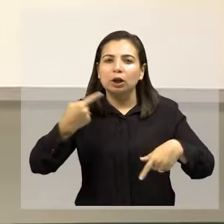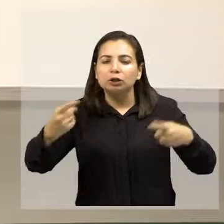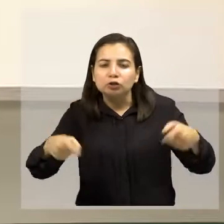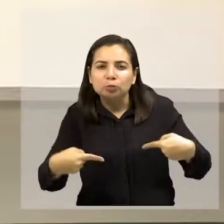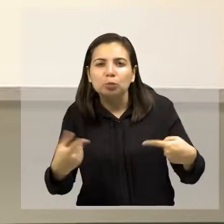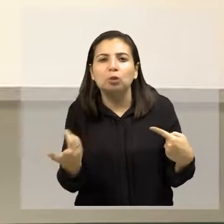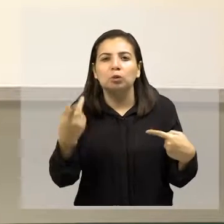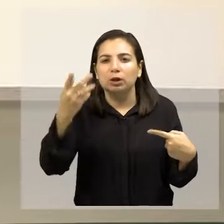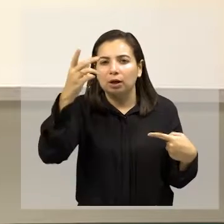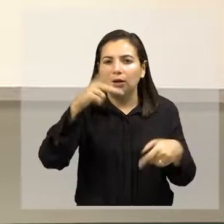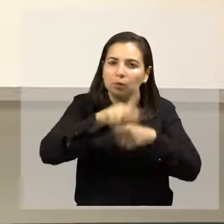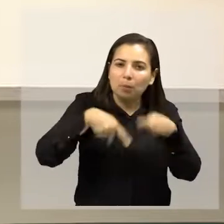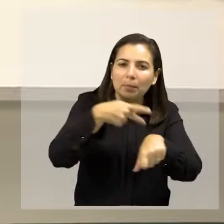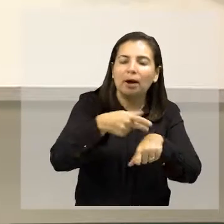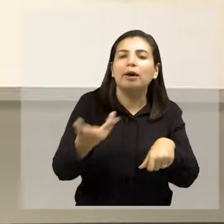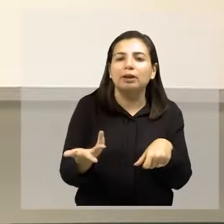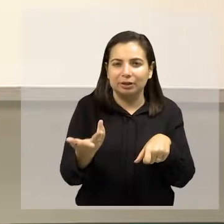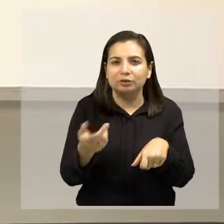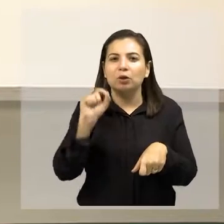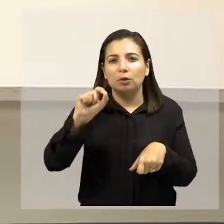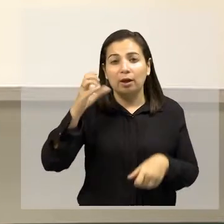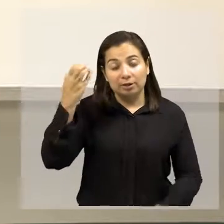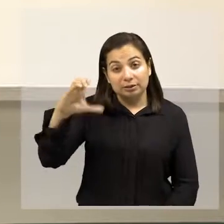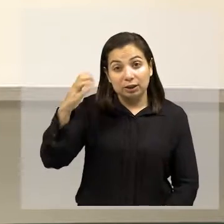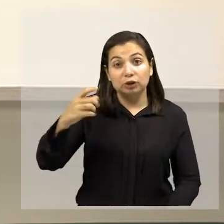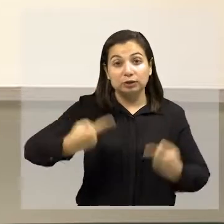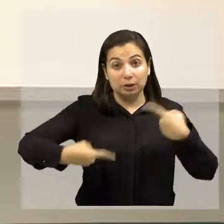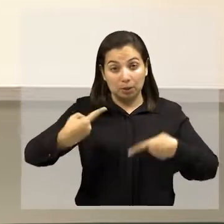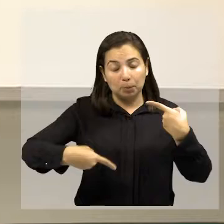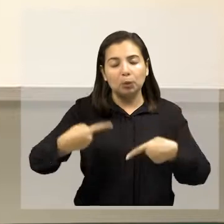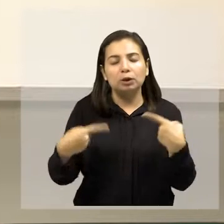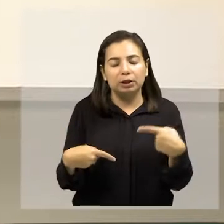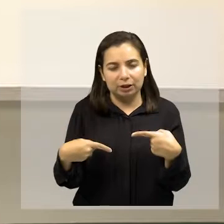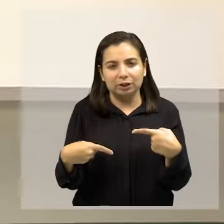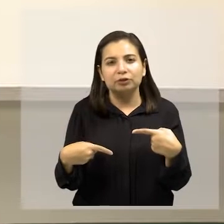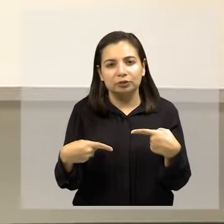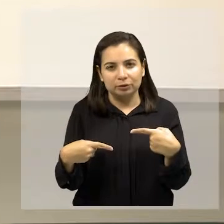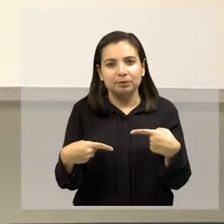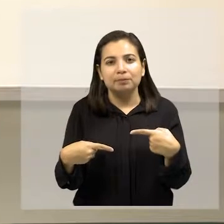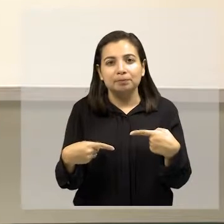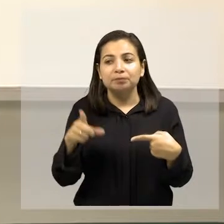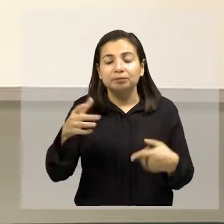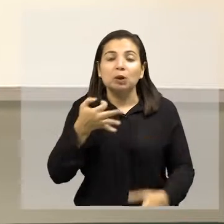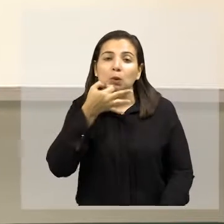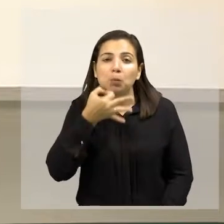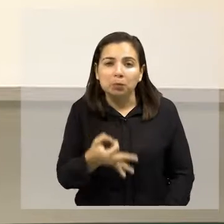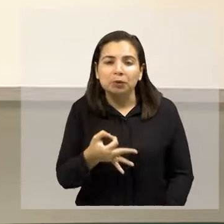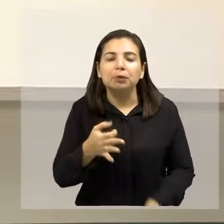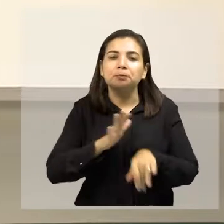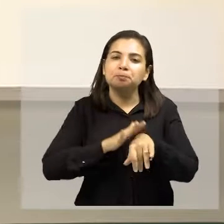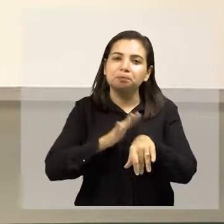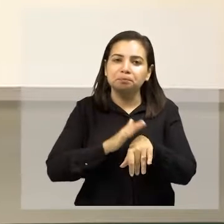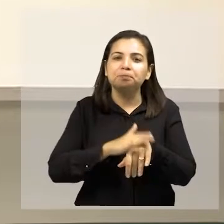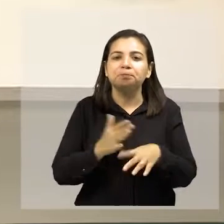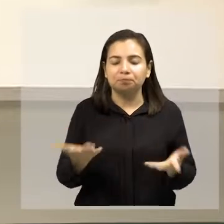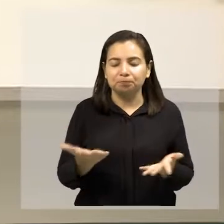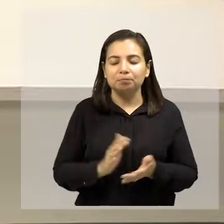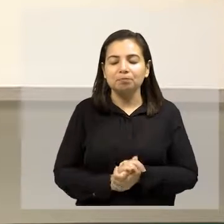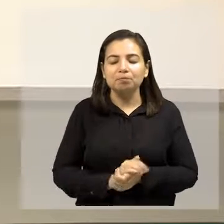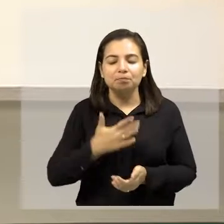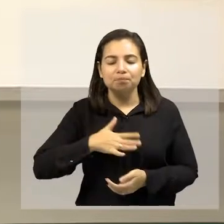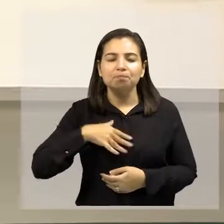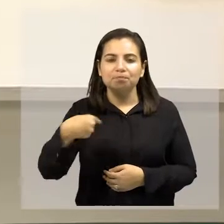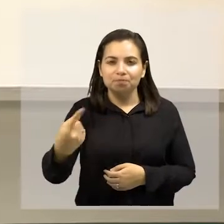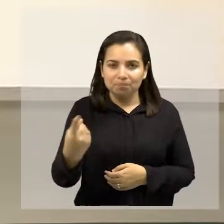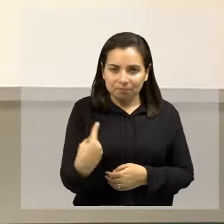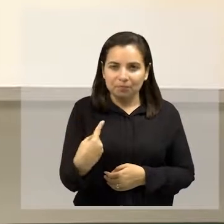Ele que é cientista político e traz aqui a sua opinião, sempre sua análise, sempre muito bem abalizada. Nós vamos para um rápido